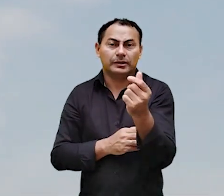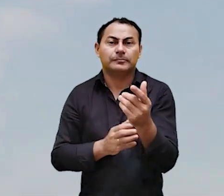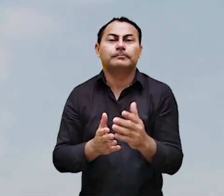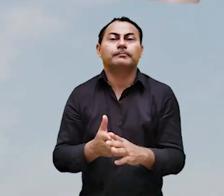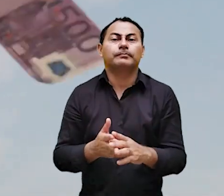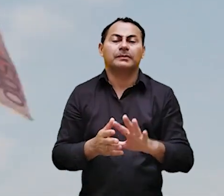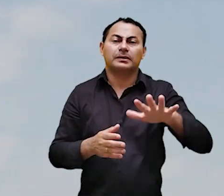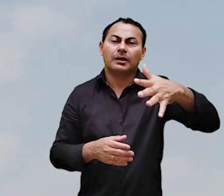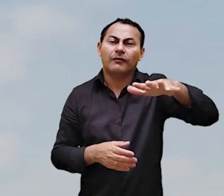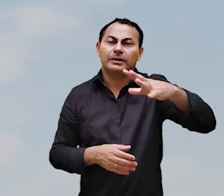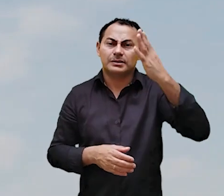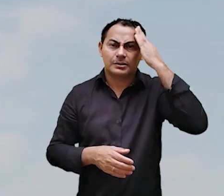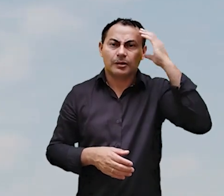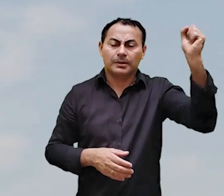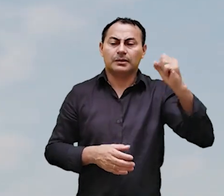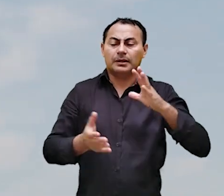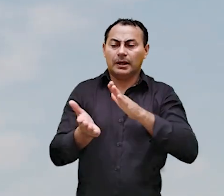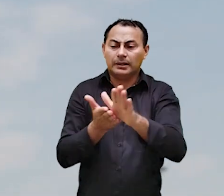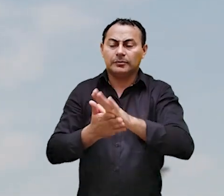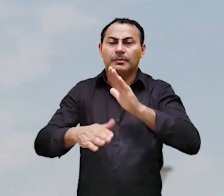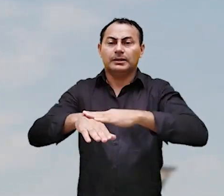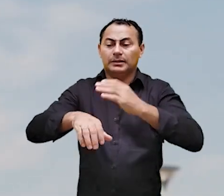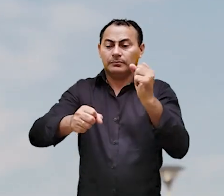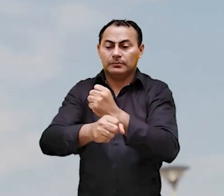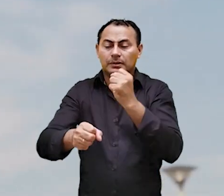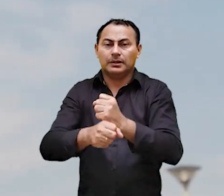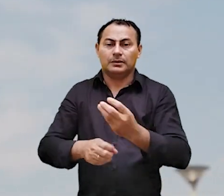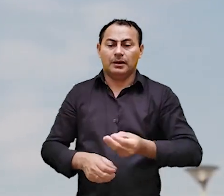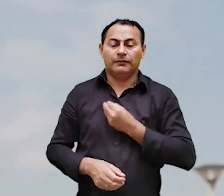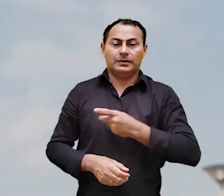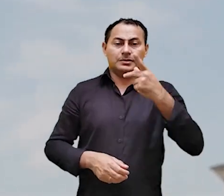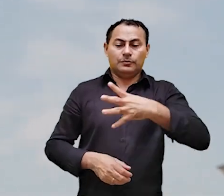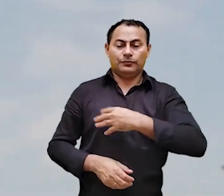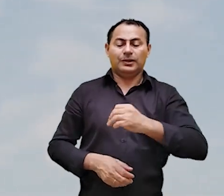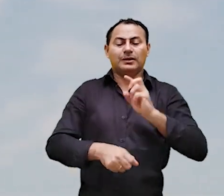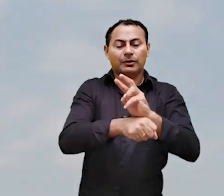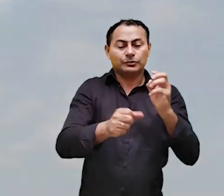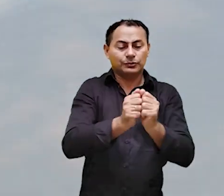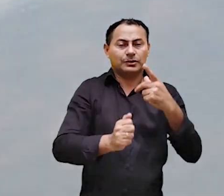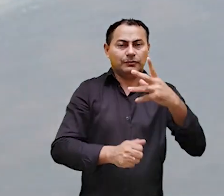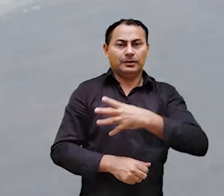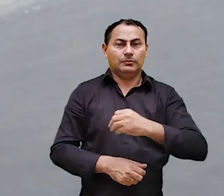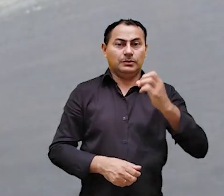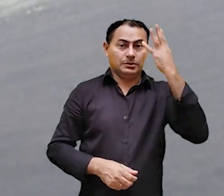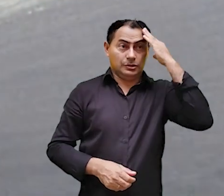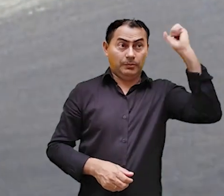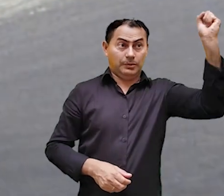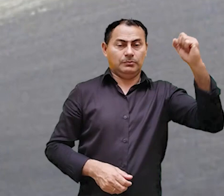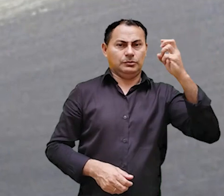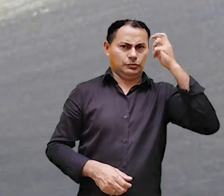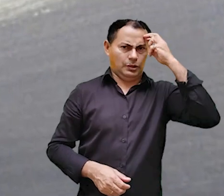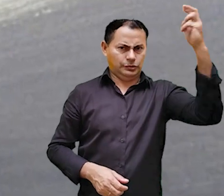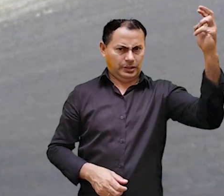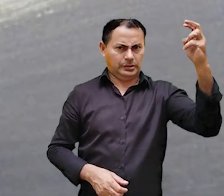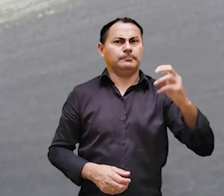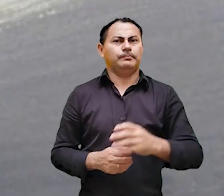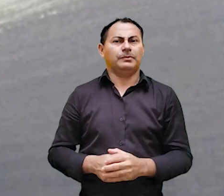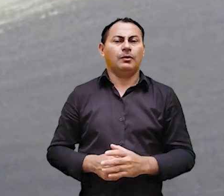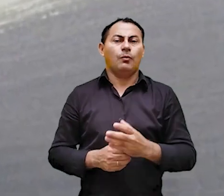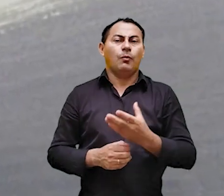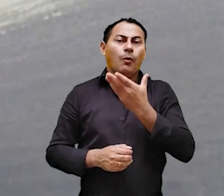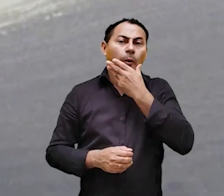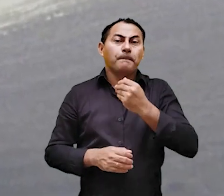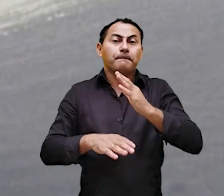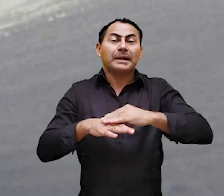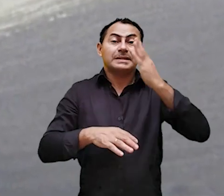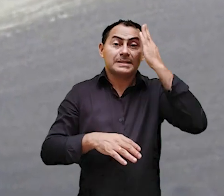dinheiro. Talvez Salomão quisesse ter gastado mais tempo na construção da vida de seu filho. Salomão era muito sábio. Ele